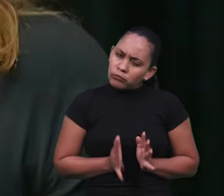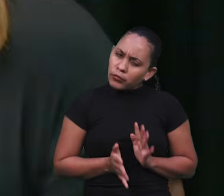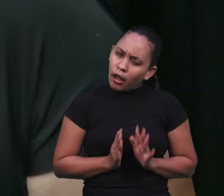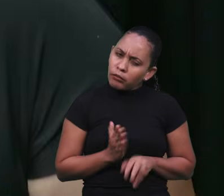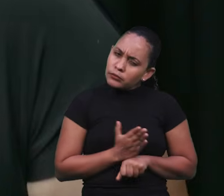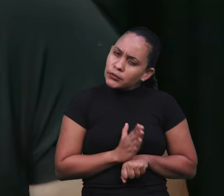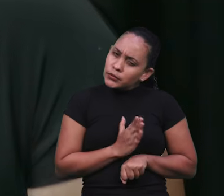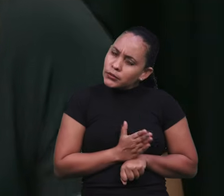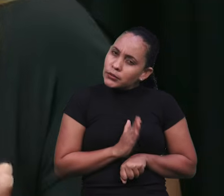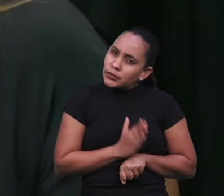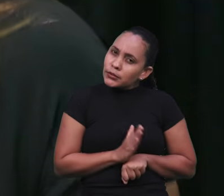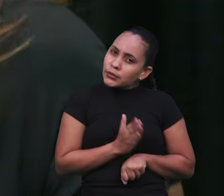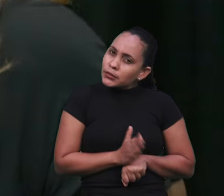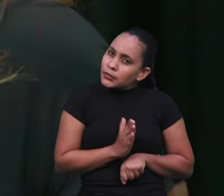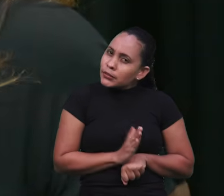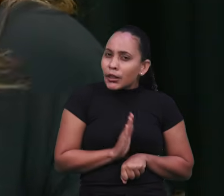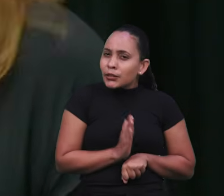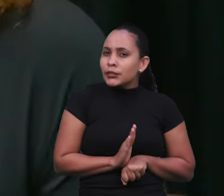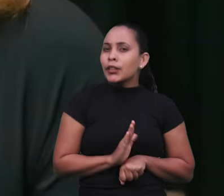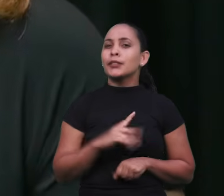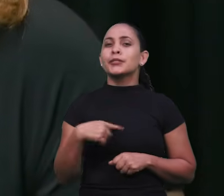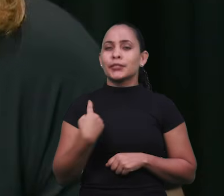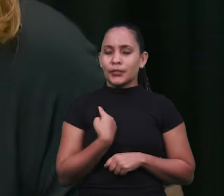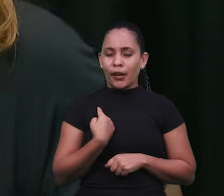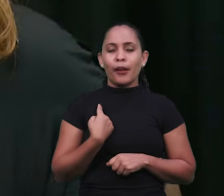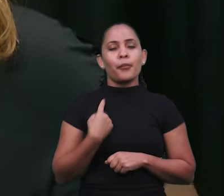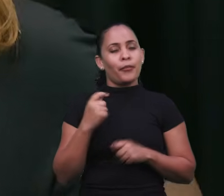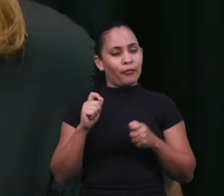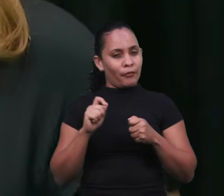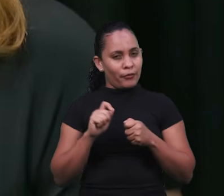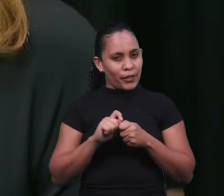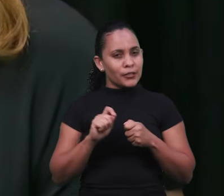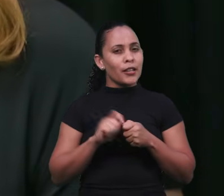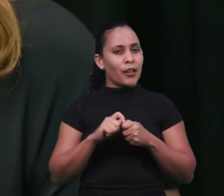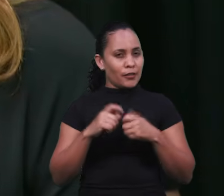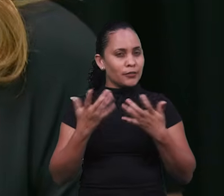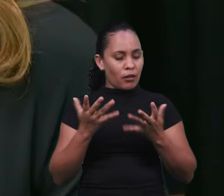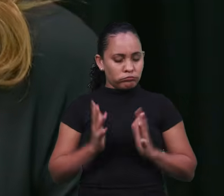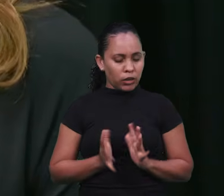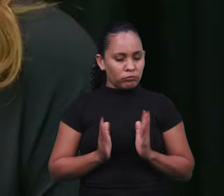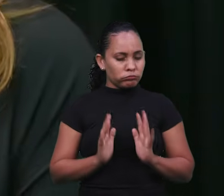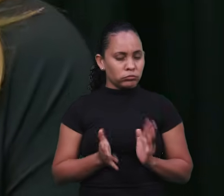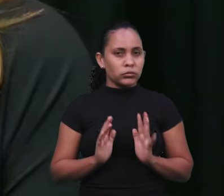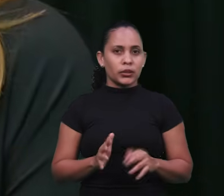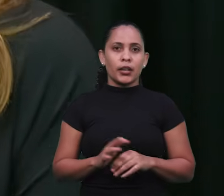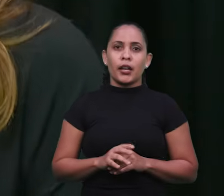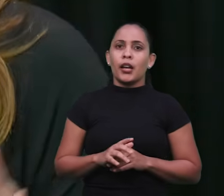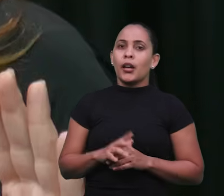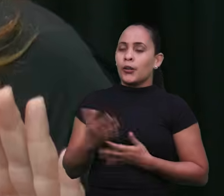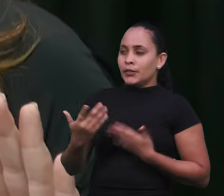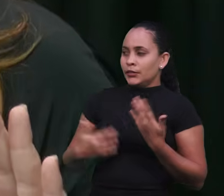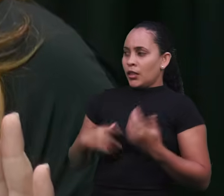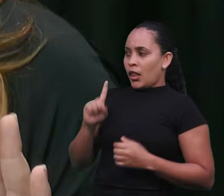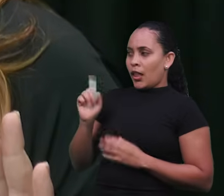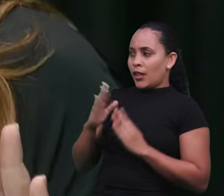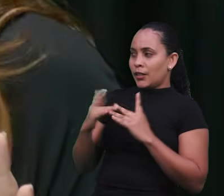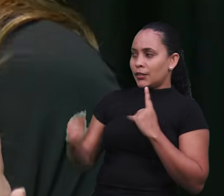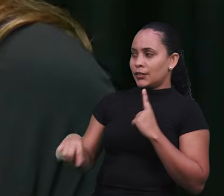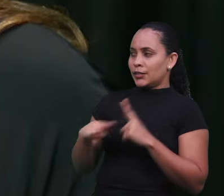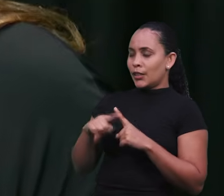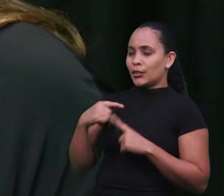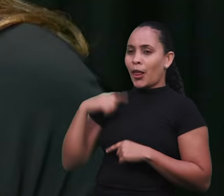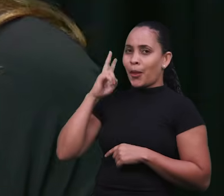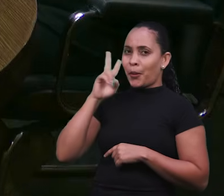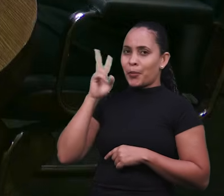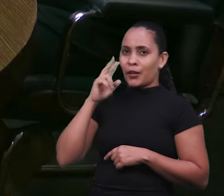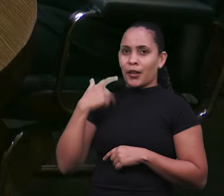lá em cima. Pode fazer aqui embaixo, que, né? Dá pra gente fazer aqui, sinalizando. Os irmãos da minha igreja já estão acostumados comigo,